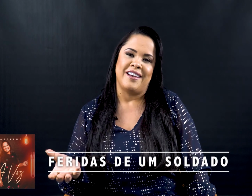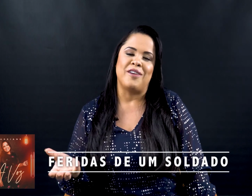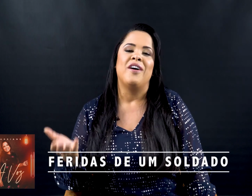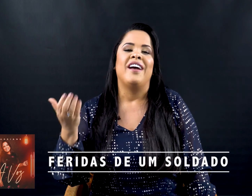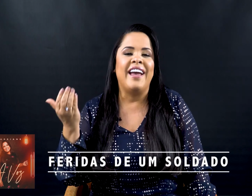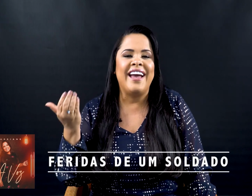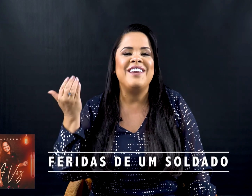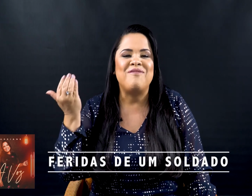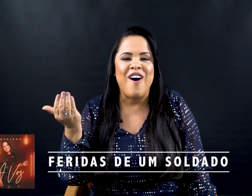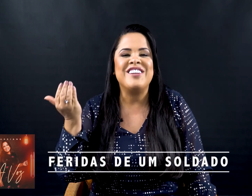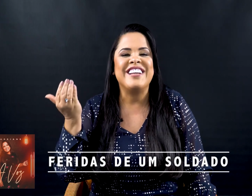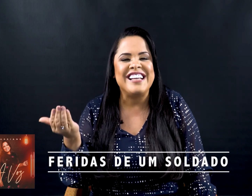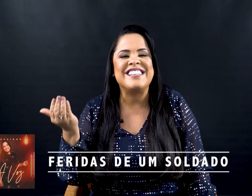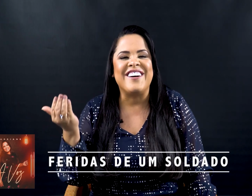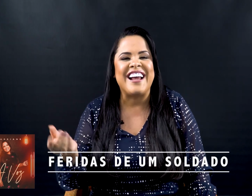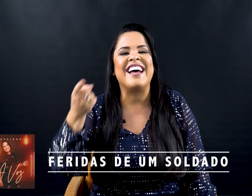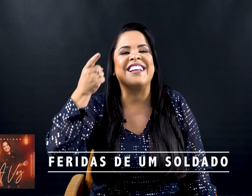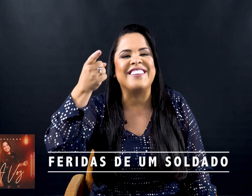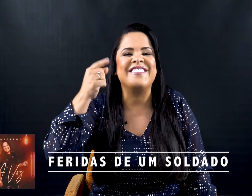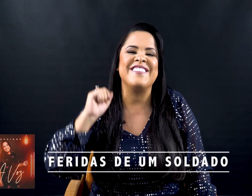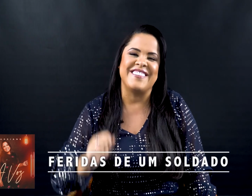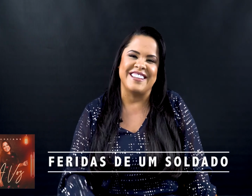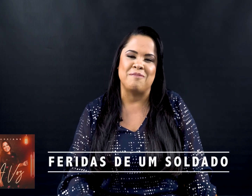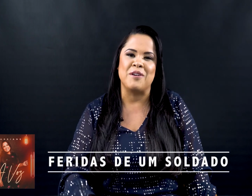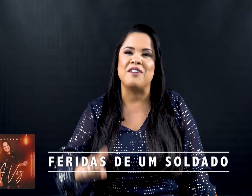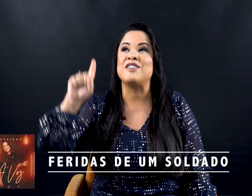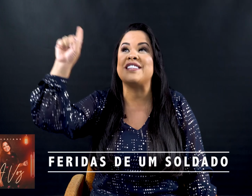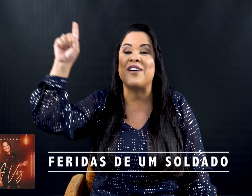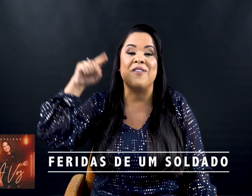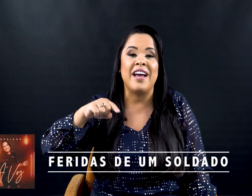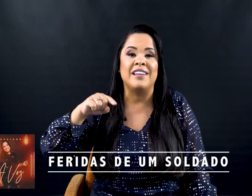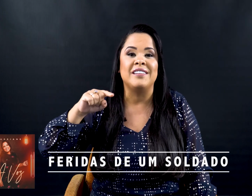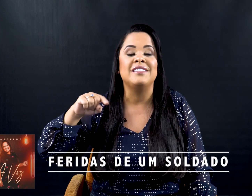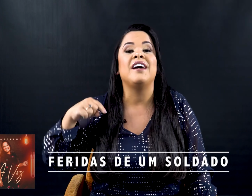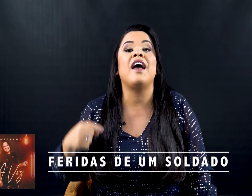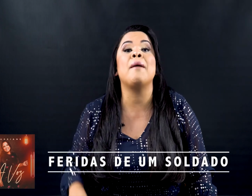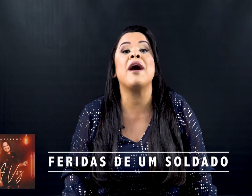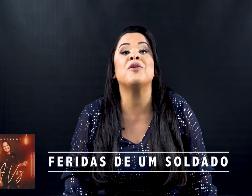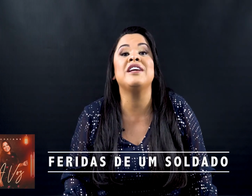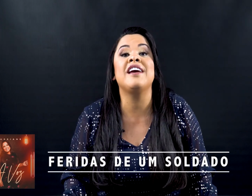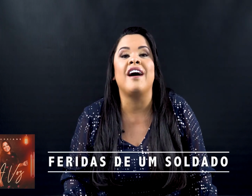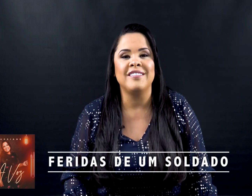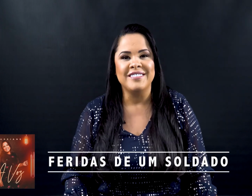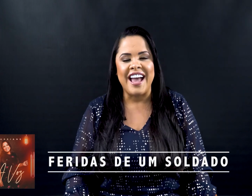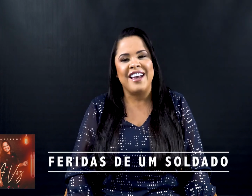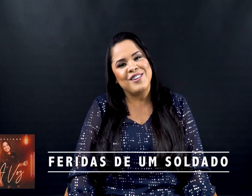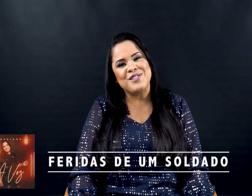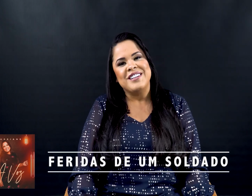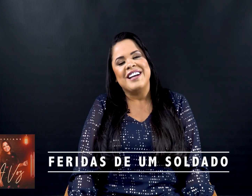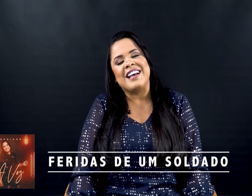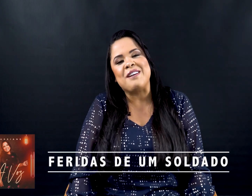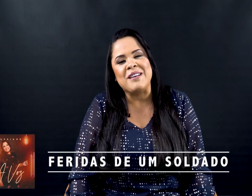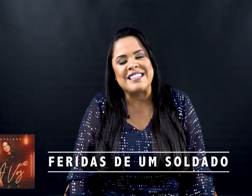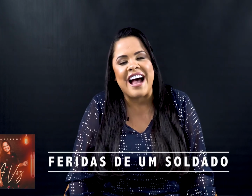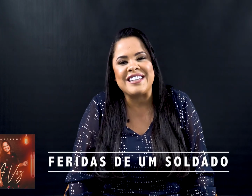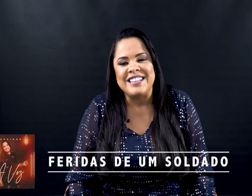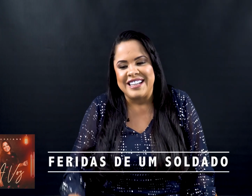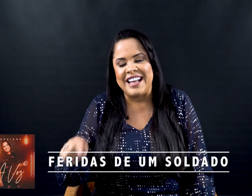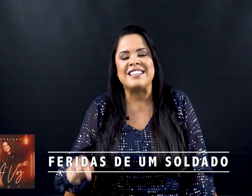você. Então, Ele pode restaurar a tua vida, porque você com Ele é maioria. É isso que